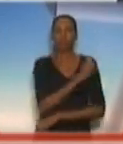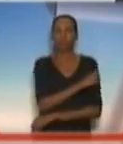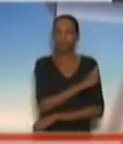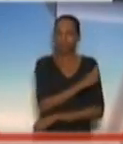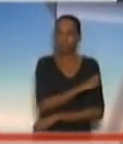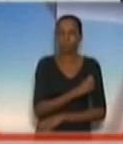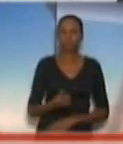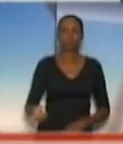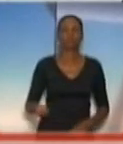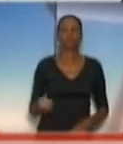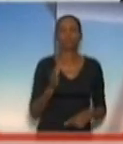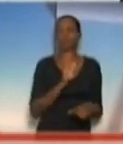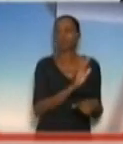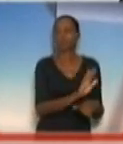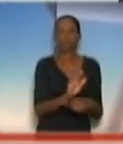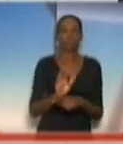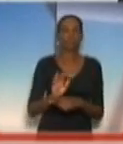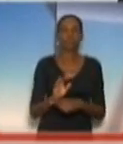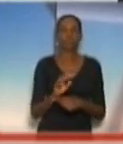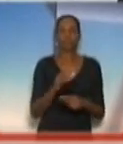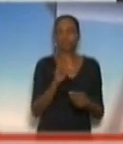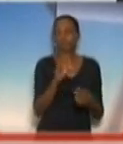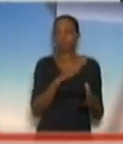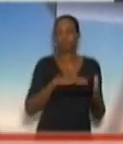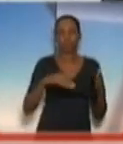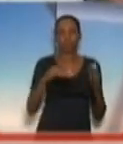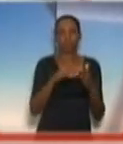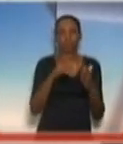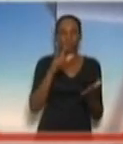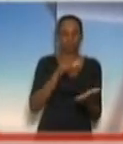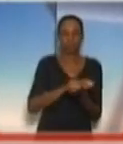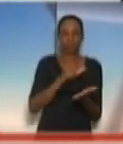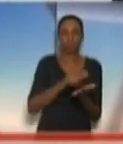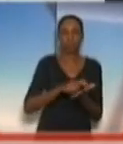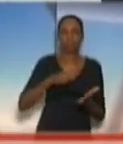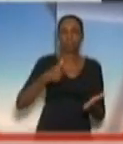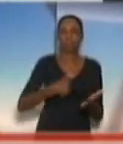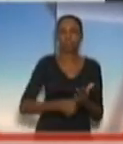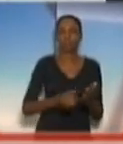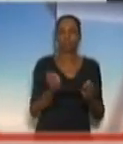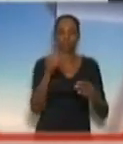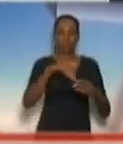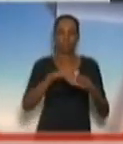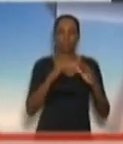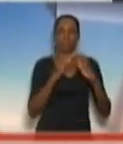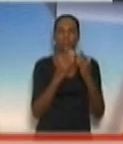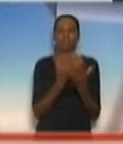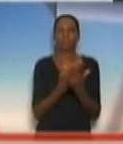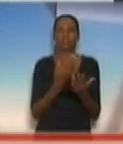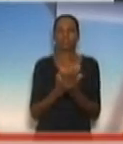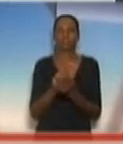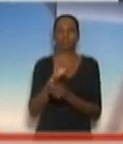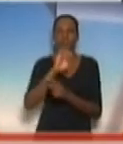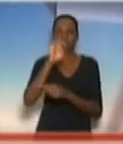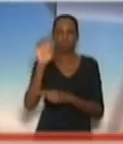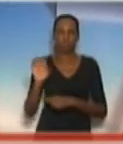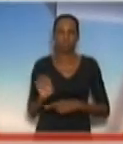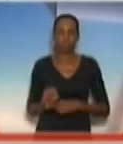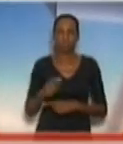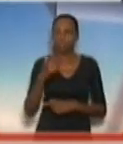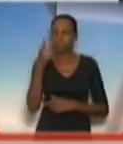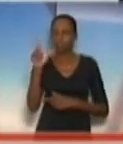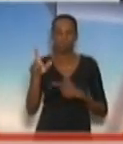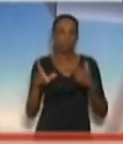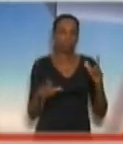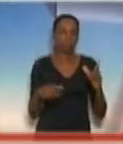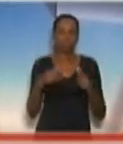a atualização de todos os documentos de uma escola estadual e de outros